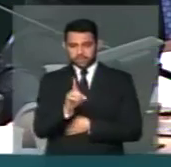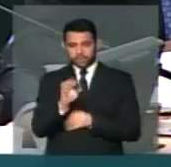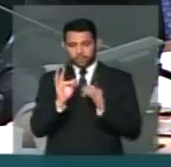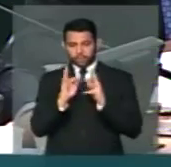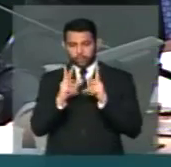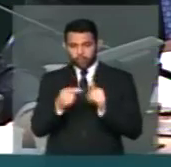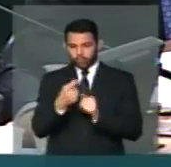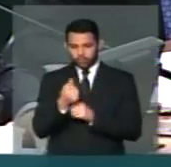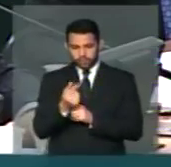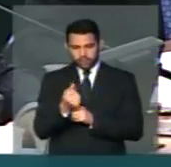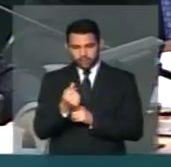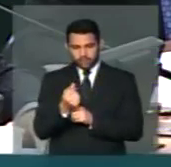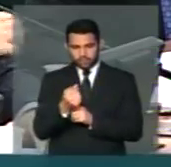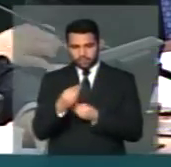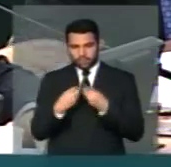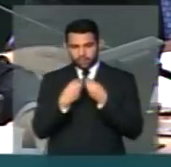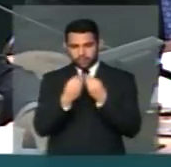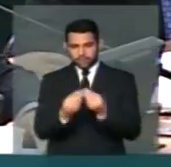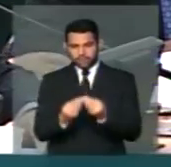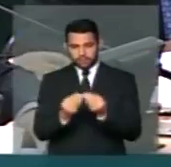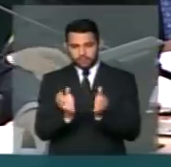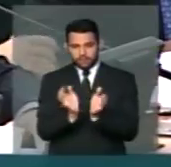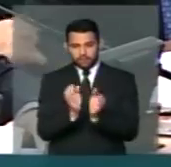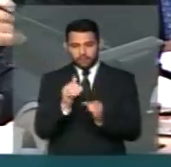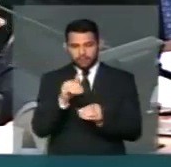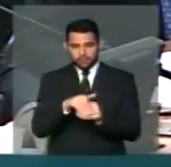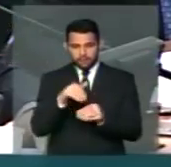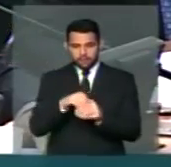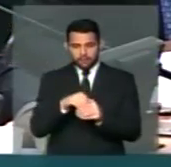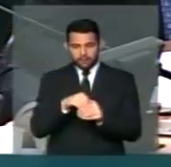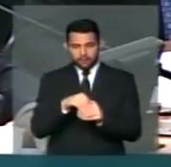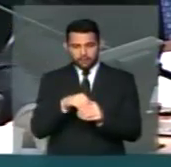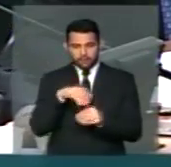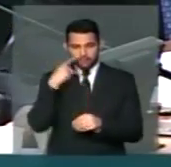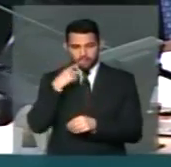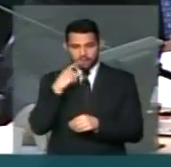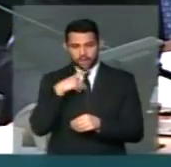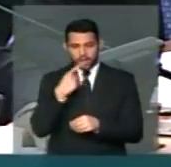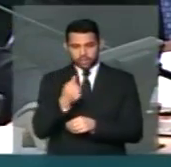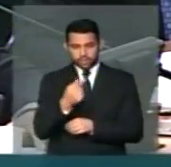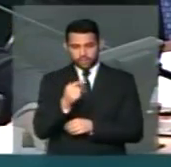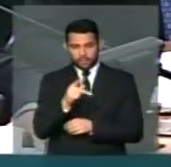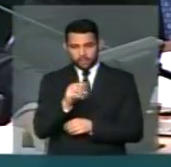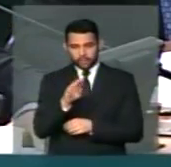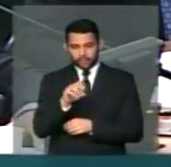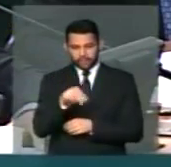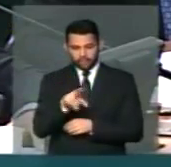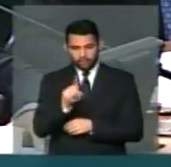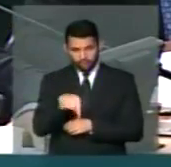Todo o dinheiro oriundo das doações para campanhas eleitorais é o dinheiro de propina?